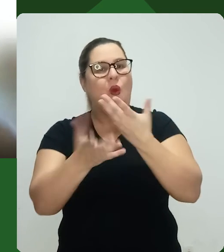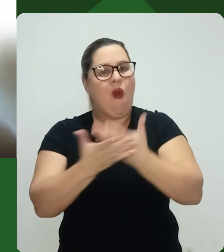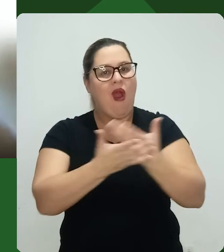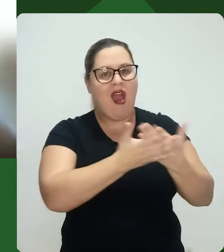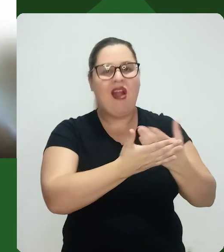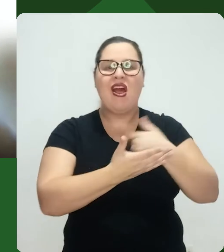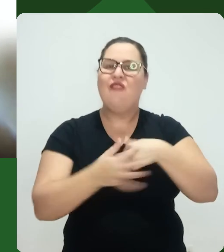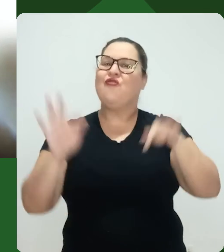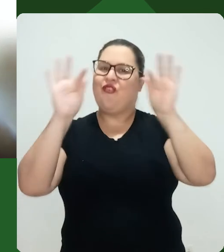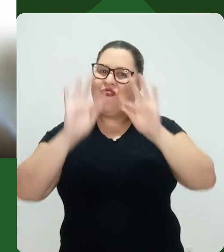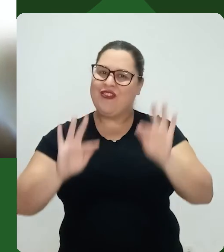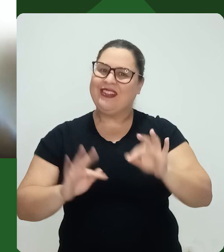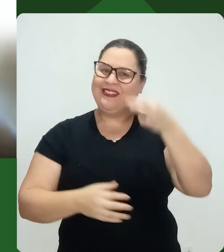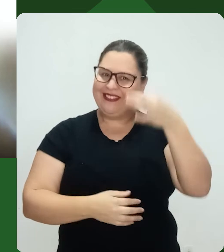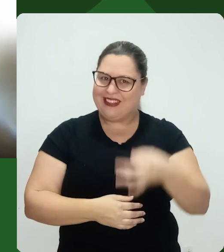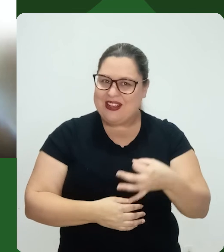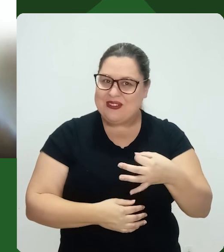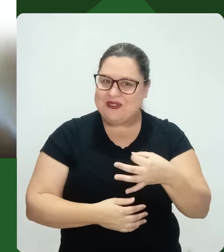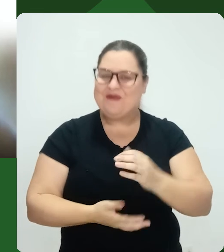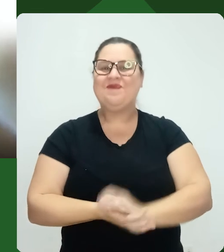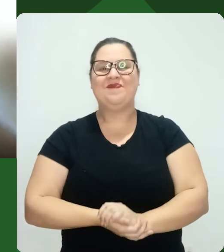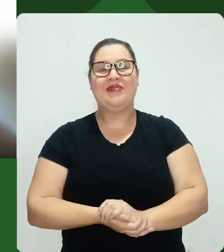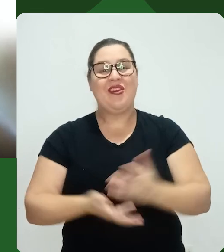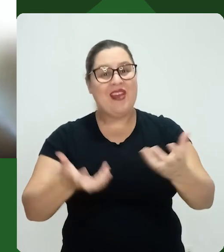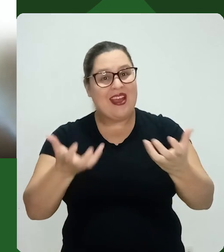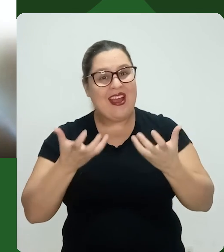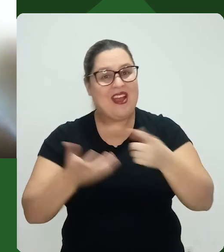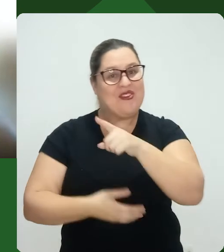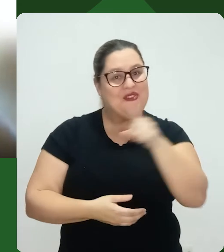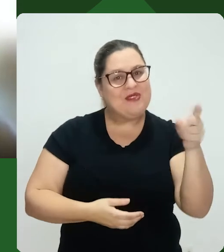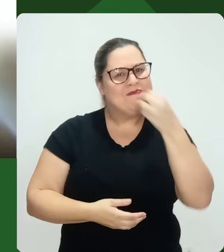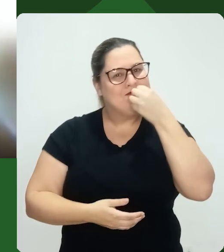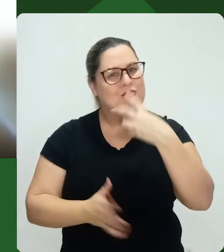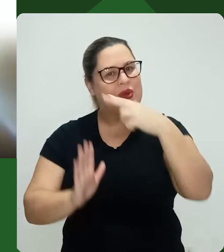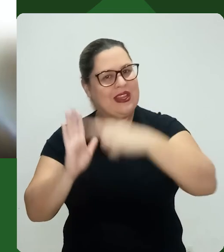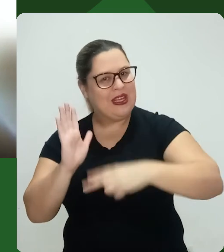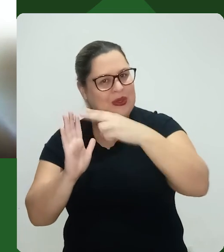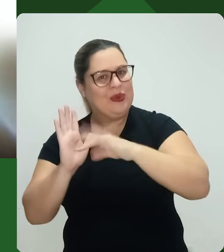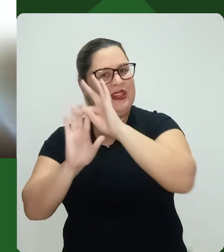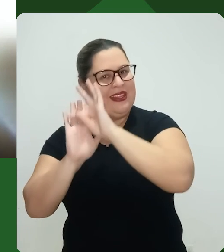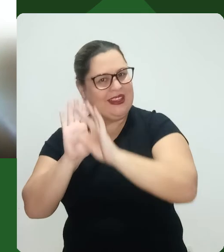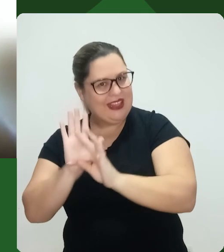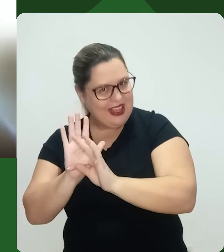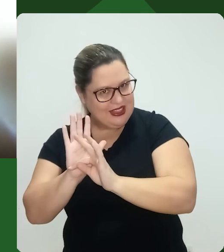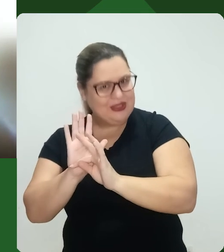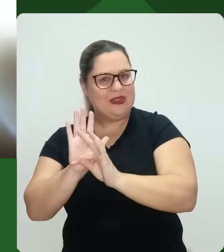ficar bastante feliz, certo? Então, eu desejo para vocês uma boa